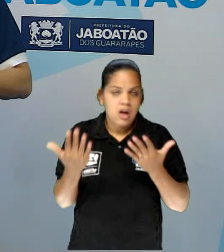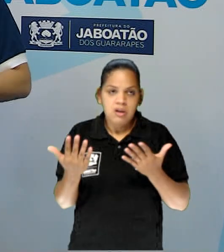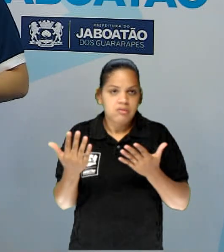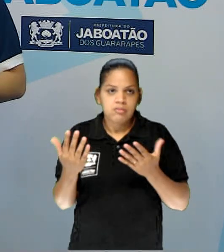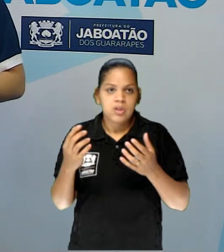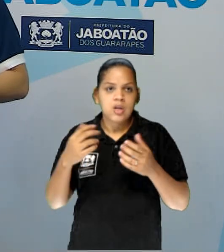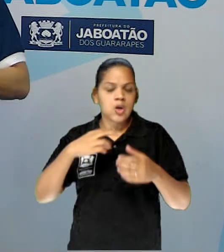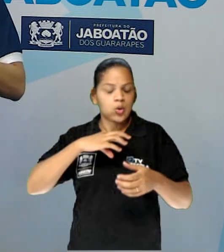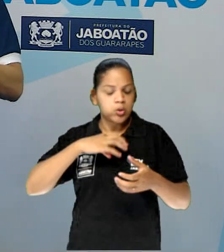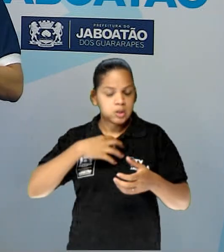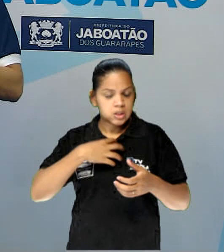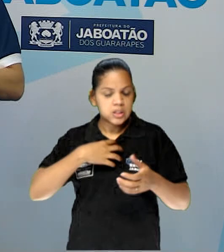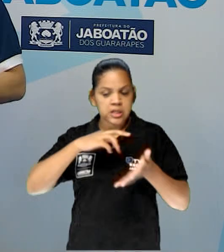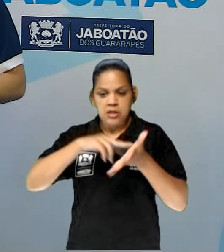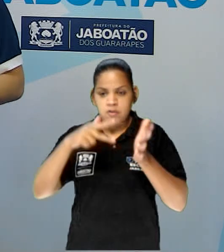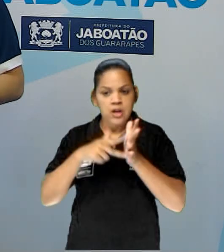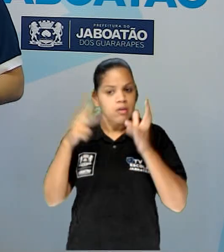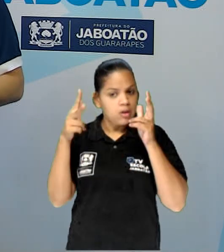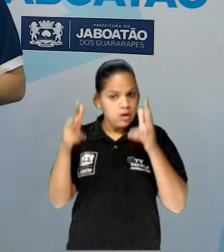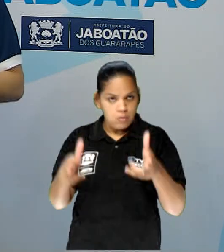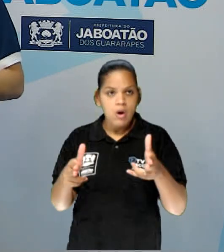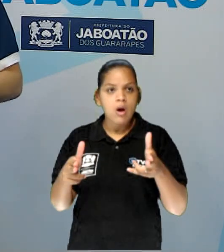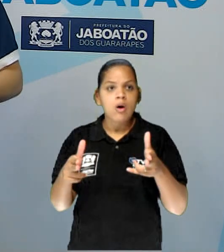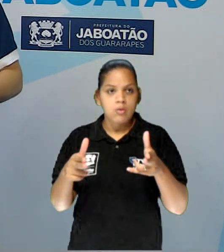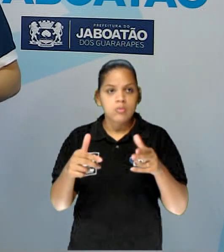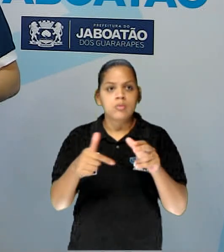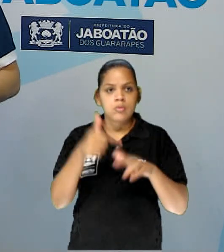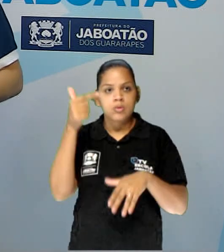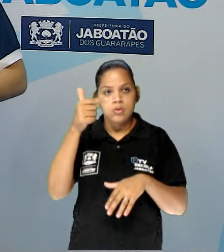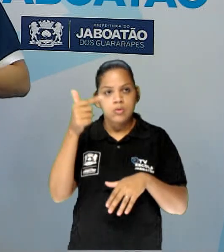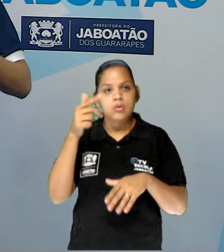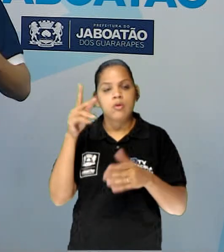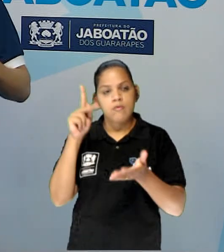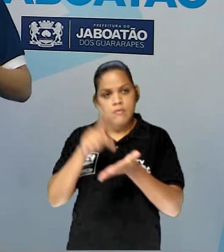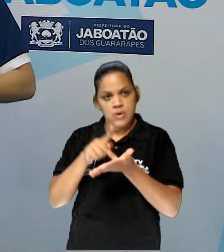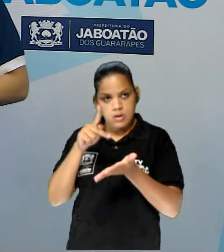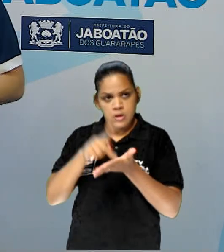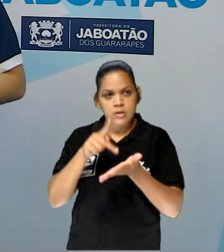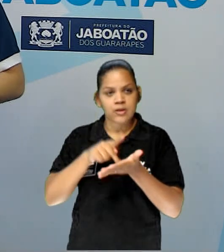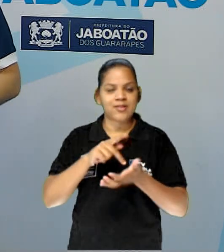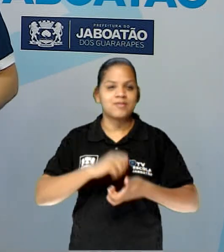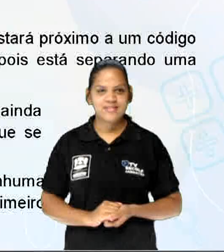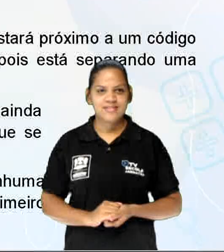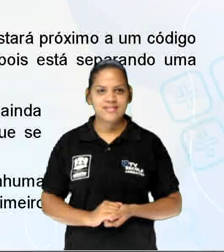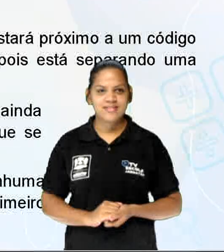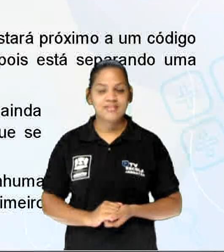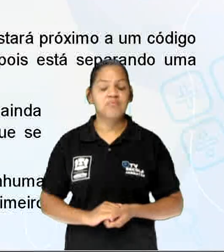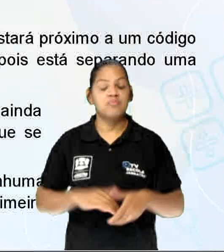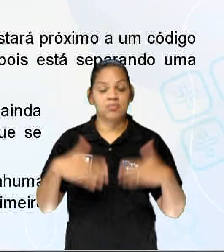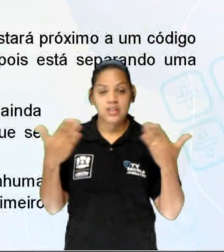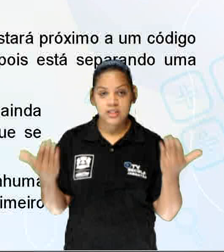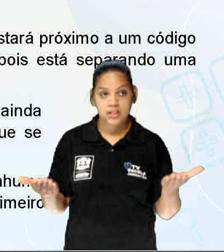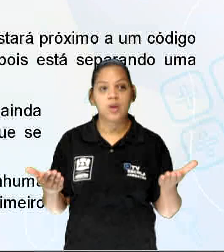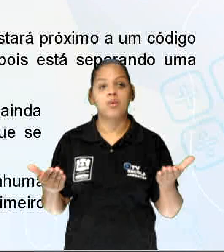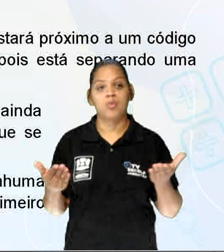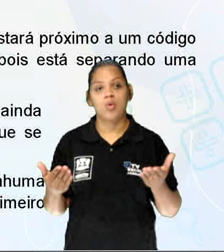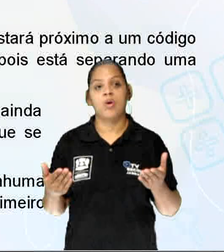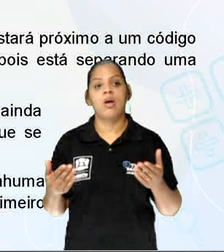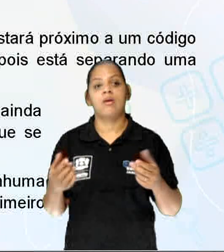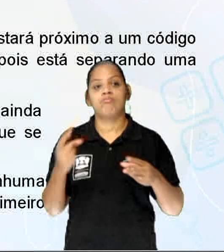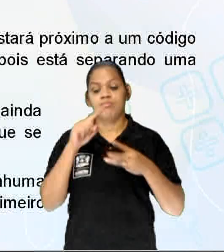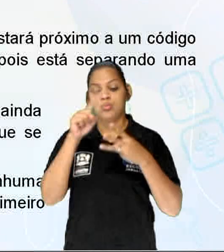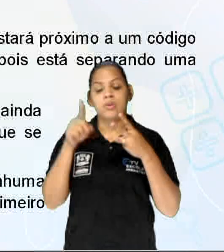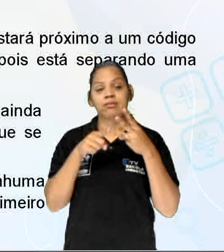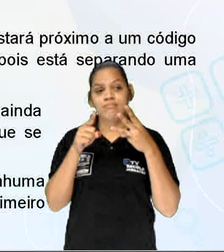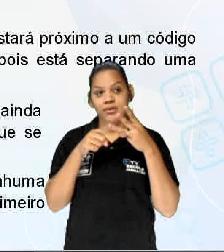Portanto, o item 2, ele também é um item, ele é um item verdadeiro, né? Que o primeiro foi falso. Então, vamos agora para o item 3, pessoal.